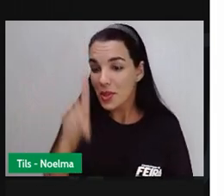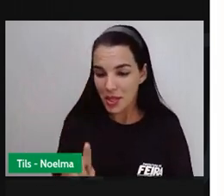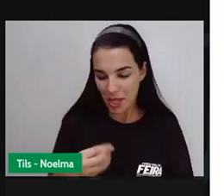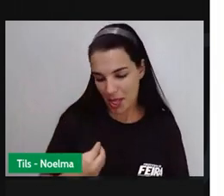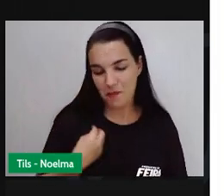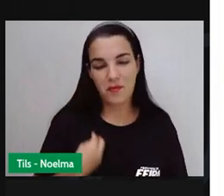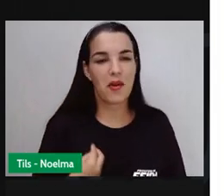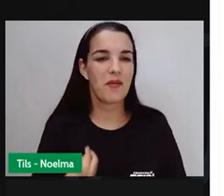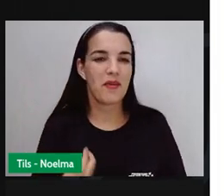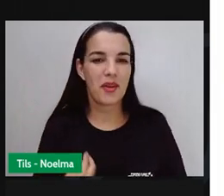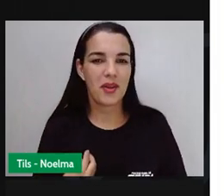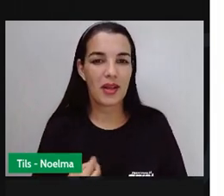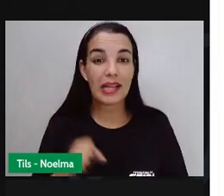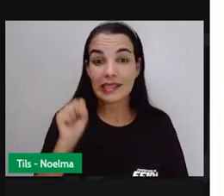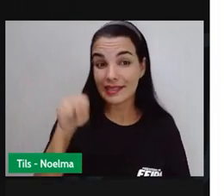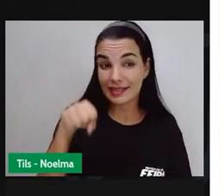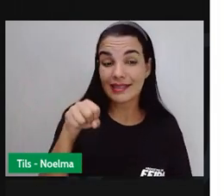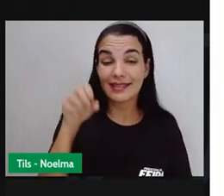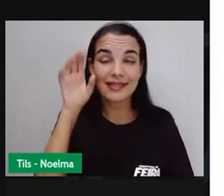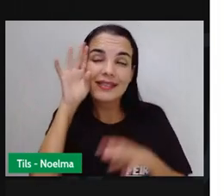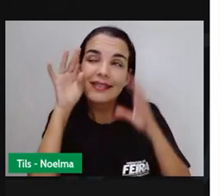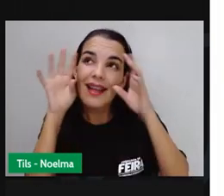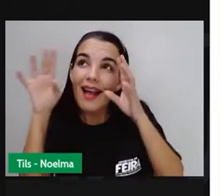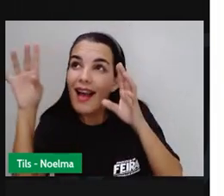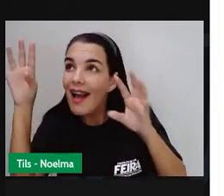viver e sonhar.